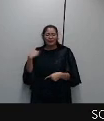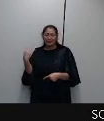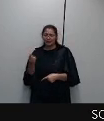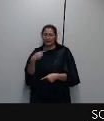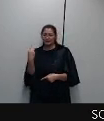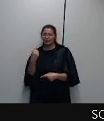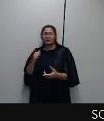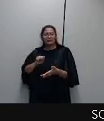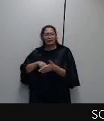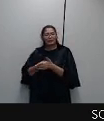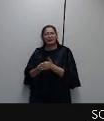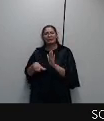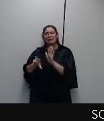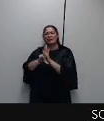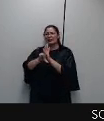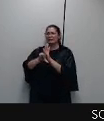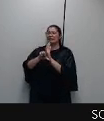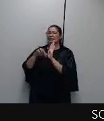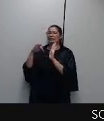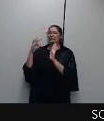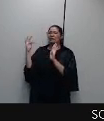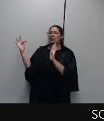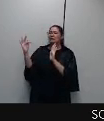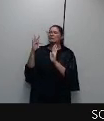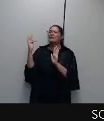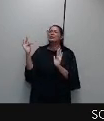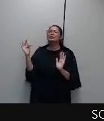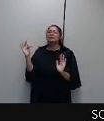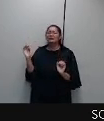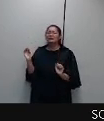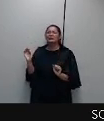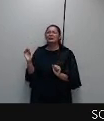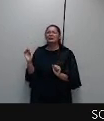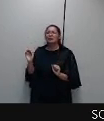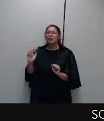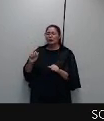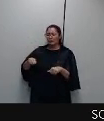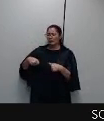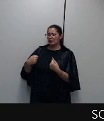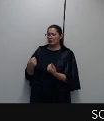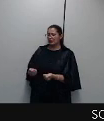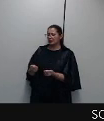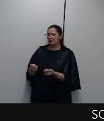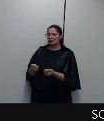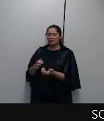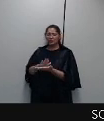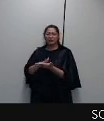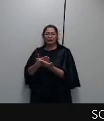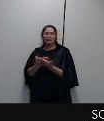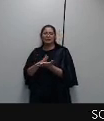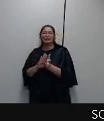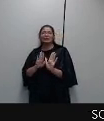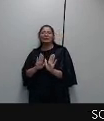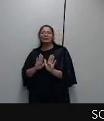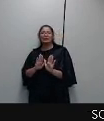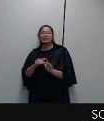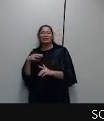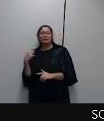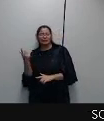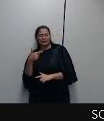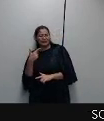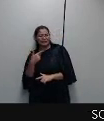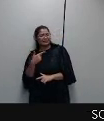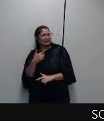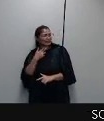lei federal sobre o é de interpretar no estádio negando a